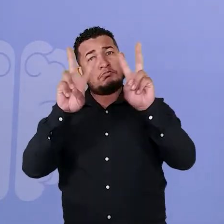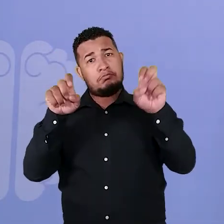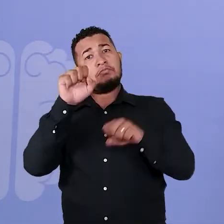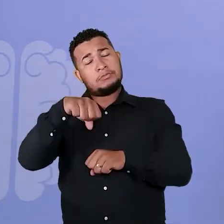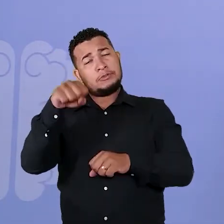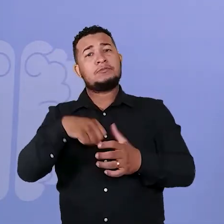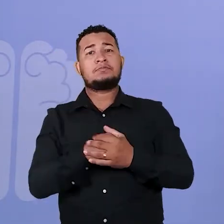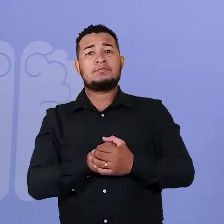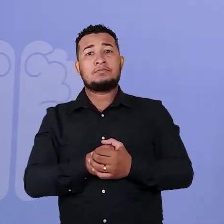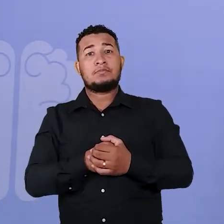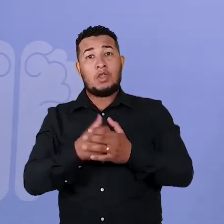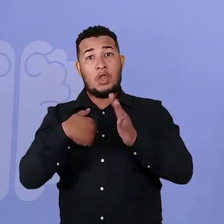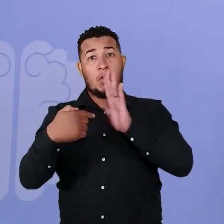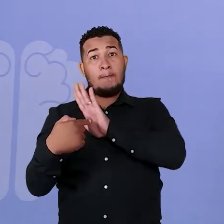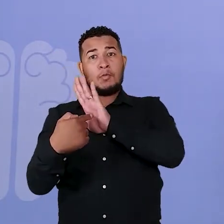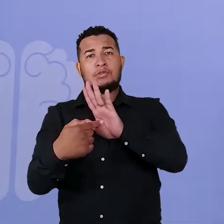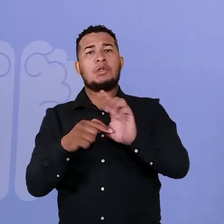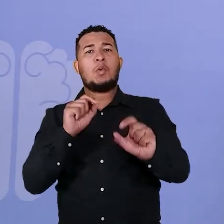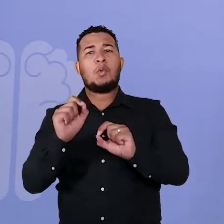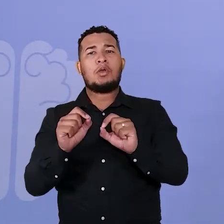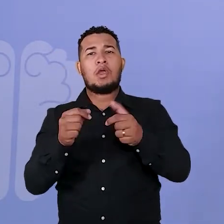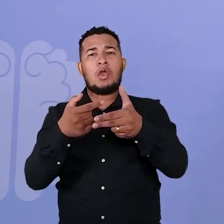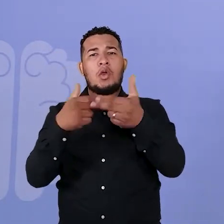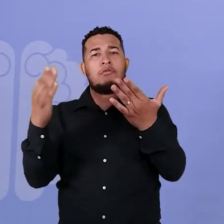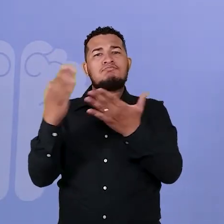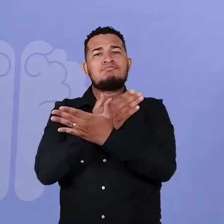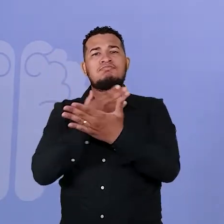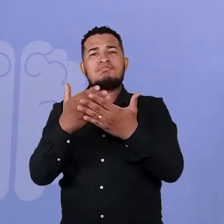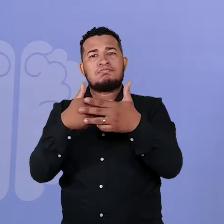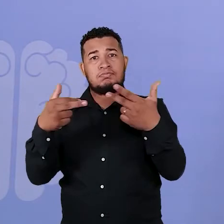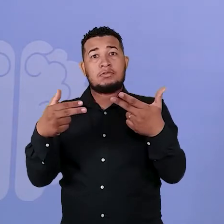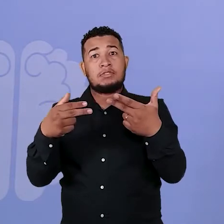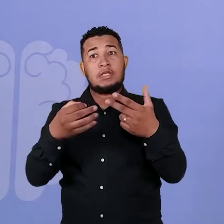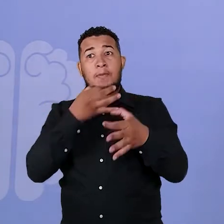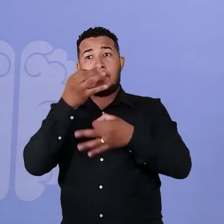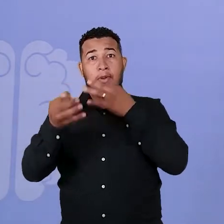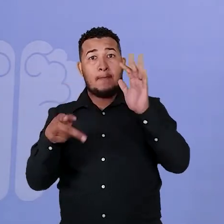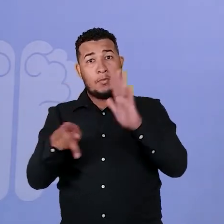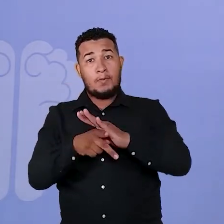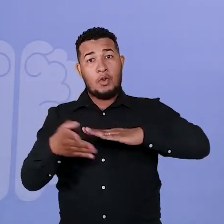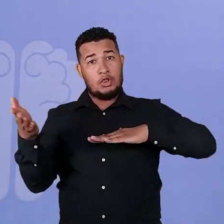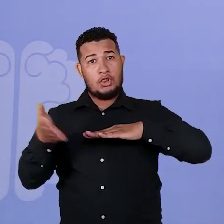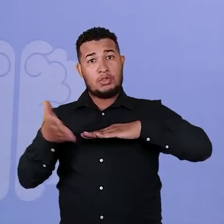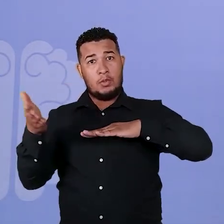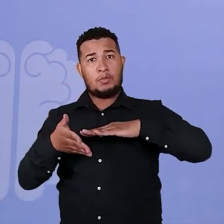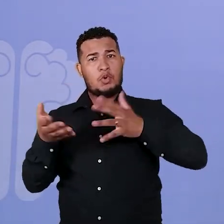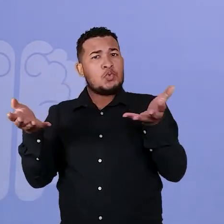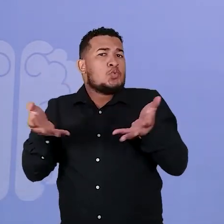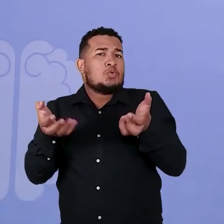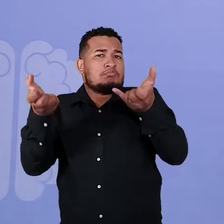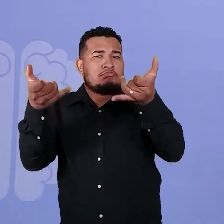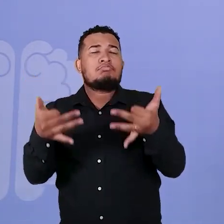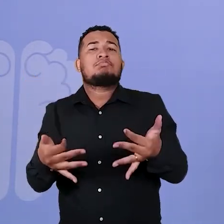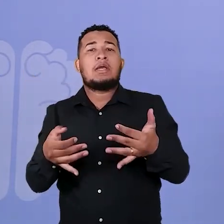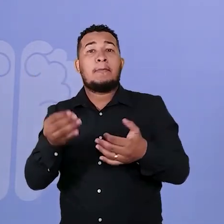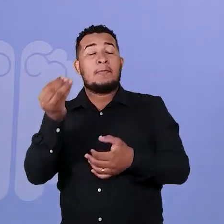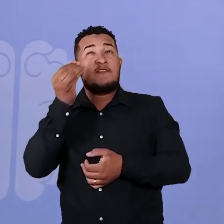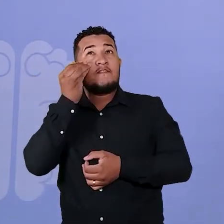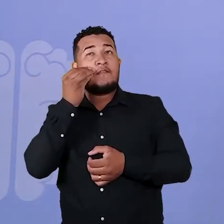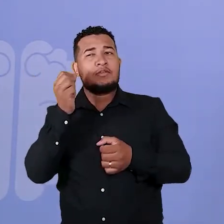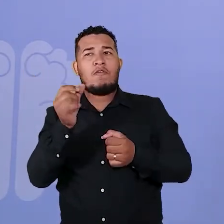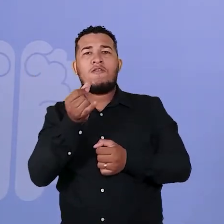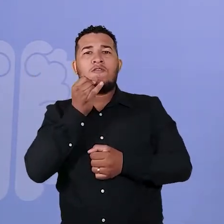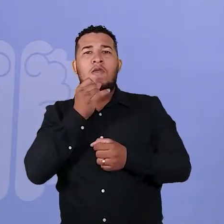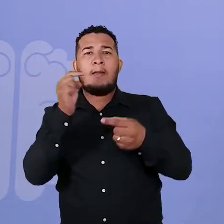diversas formas. Quero mostrar para vocês algumas problematizações contemporâneas dessa ideia, para